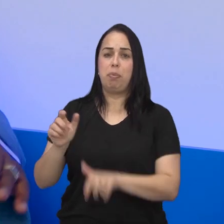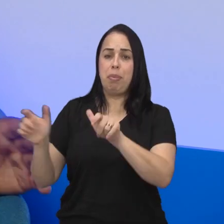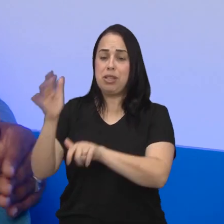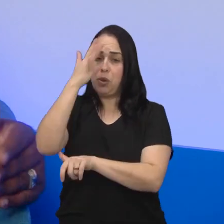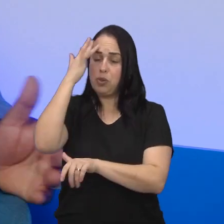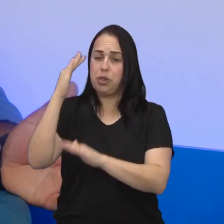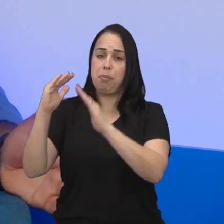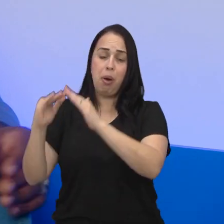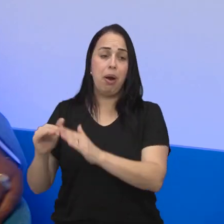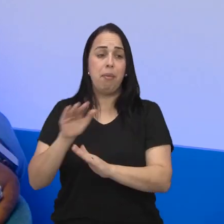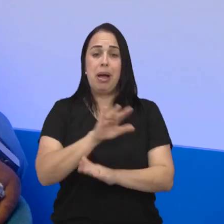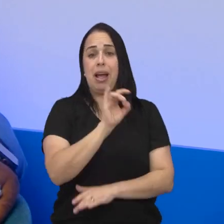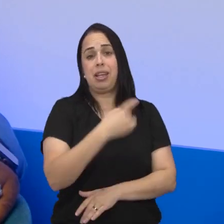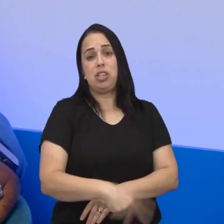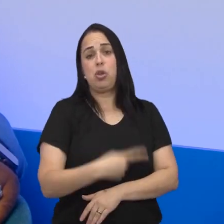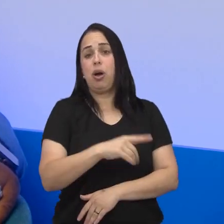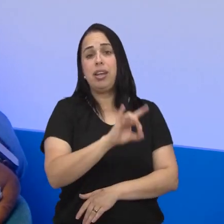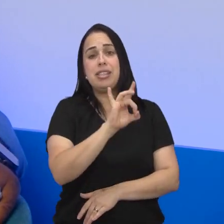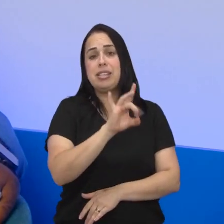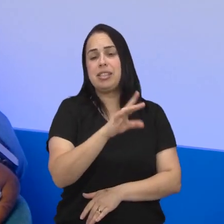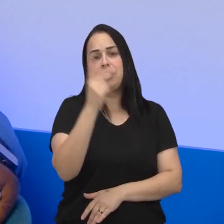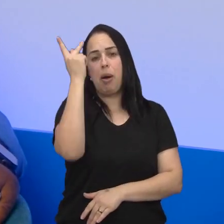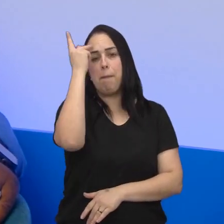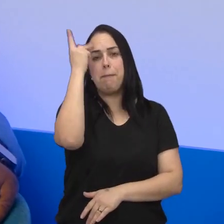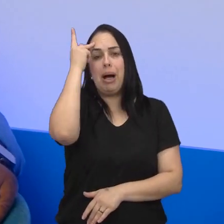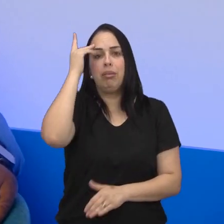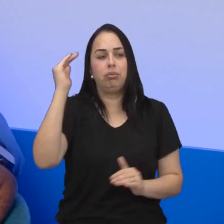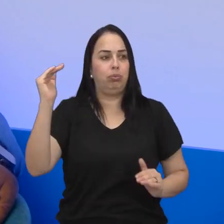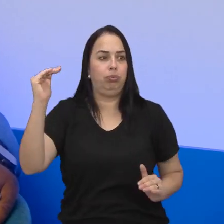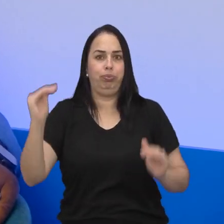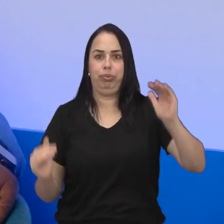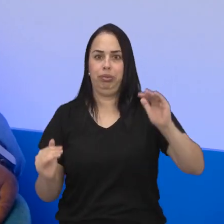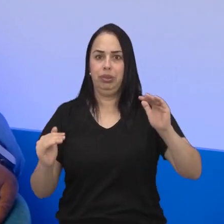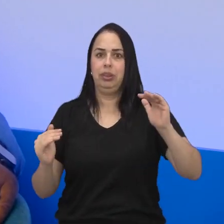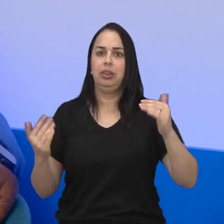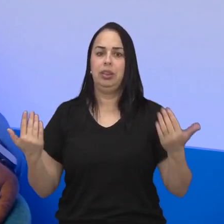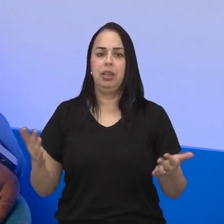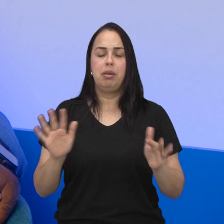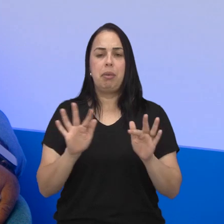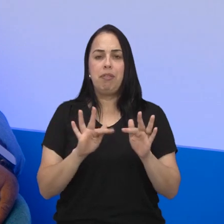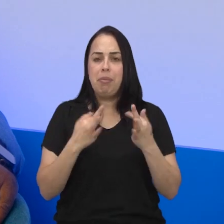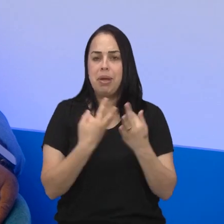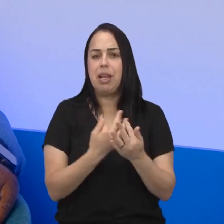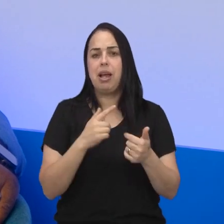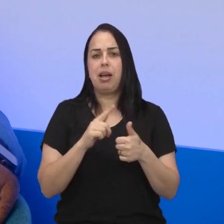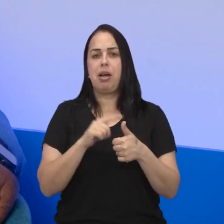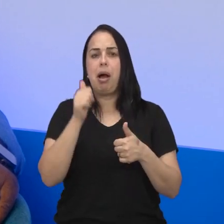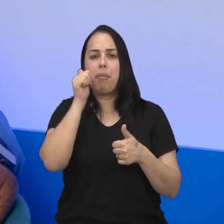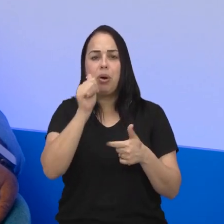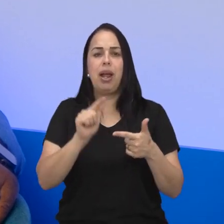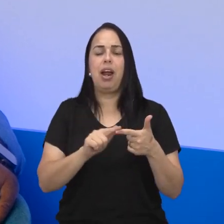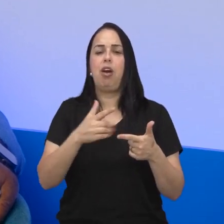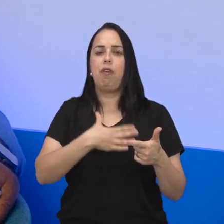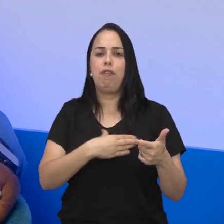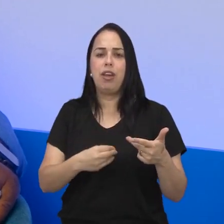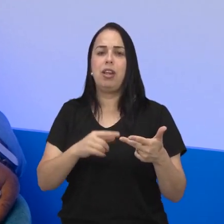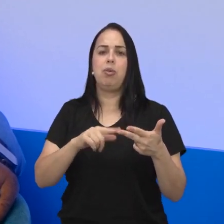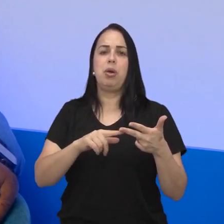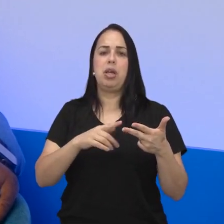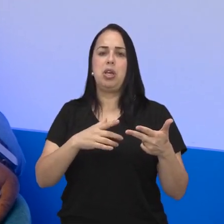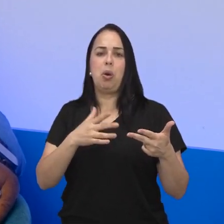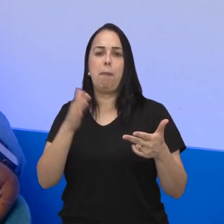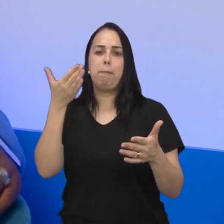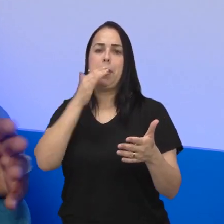só em São Paulo tem quase 2 vezes mais, né? Então, eu costumo dizer que, assim, uma família, mulher, o marido e